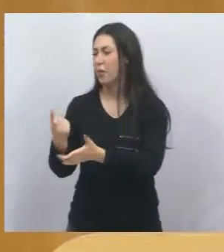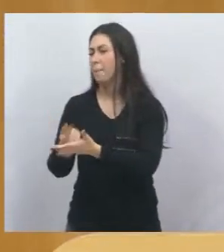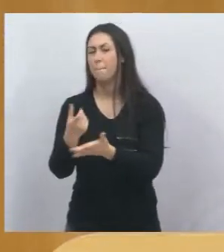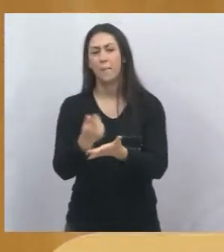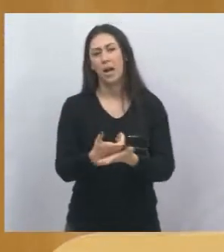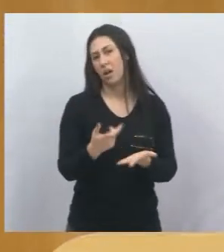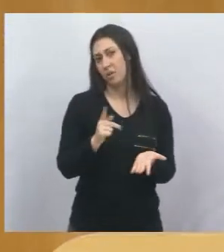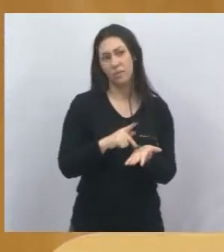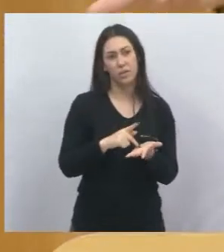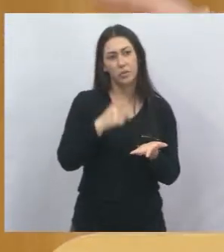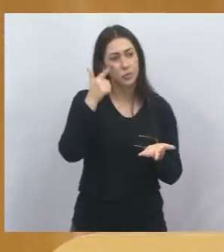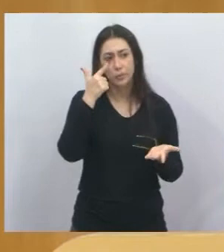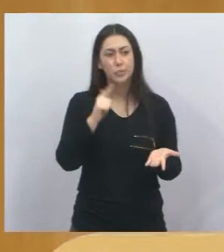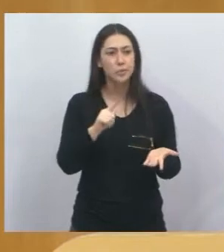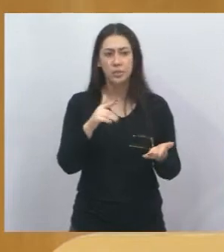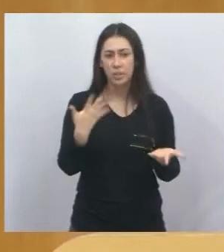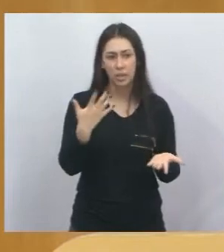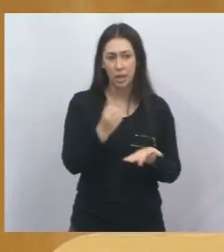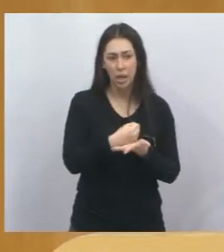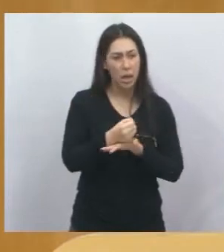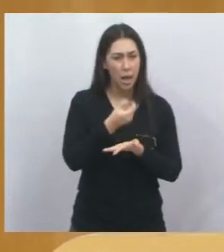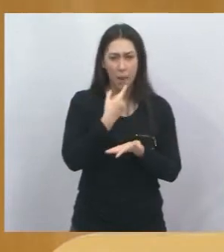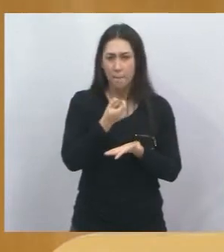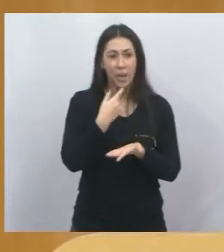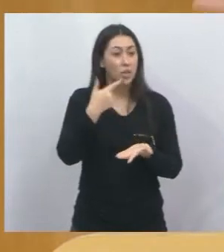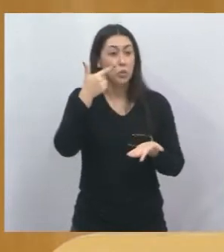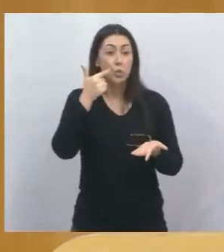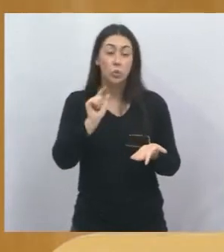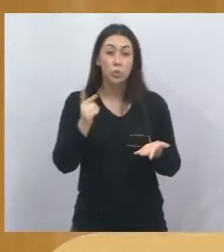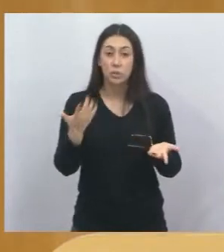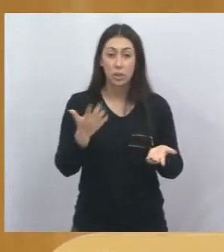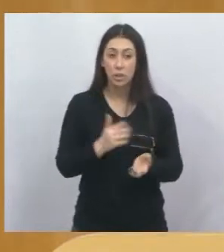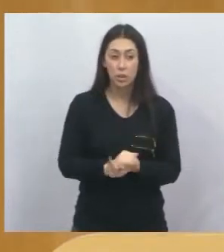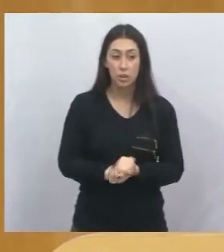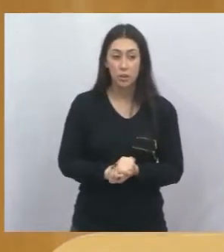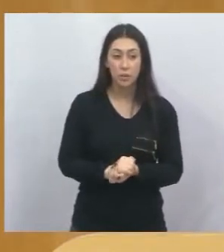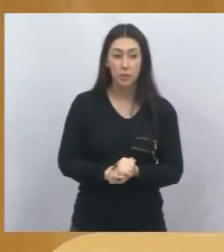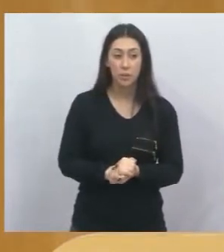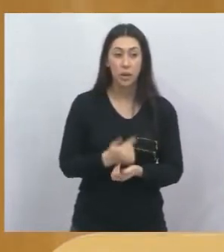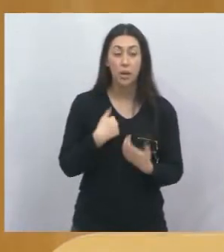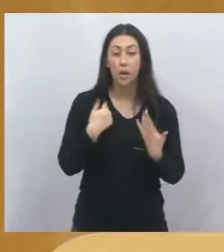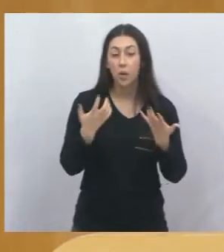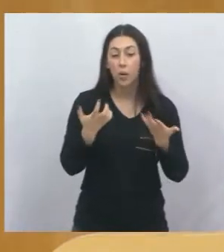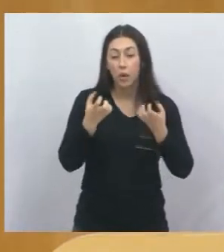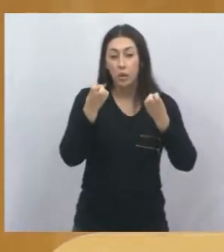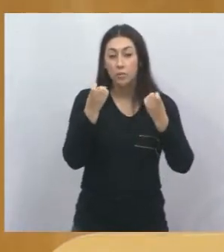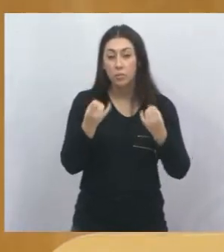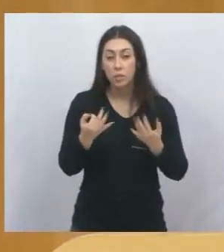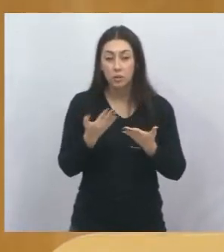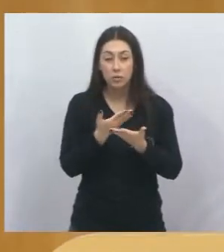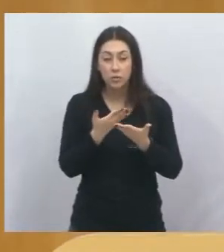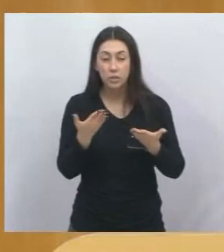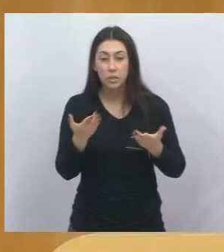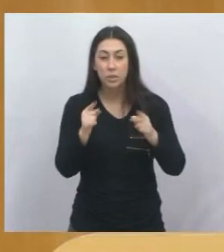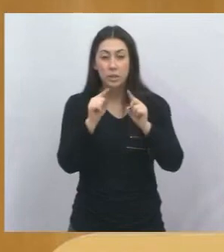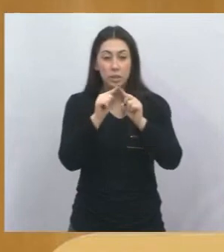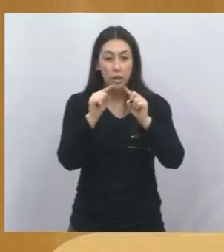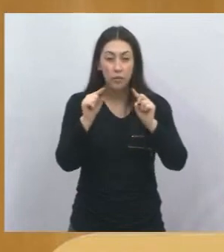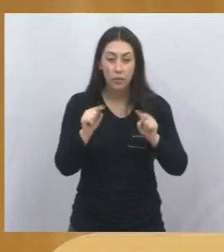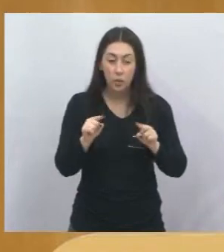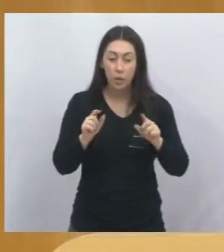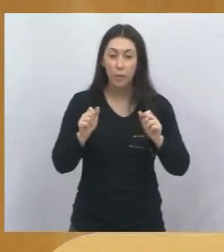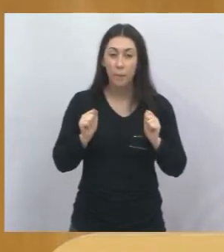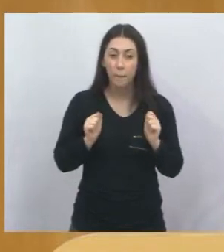não vai dar. Porque aí não dá nem para pagar a medicação realmente de si próprio. Então, eu quero dizer a você, servidor público